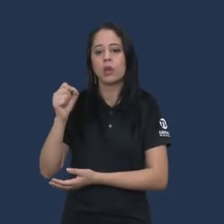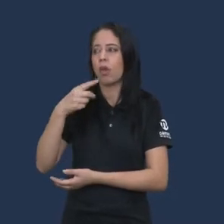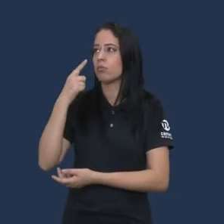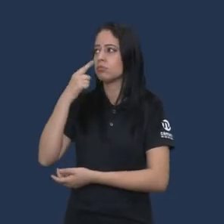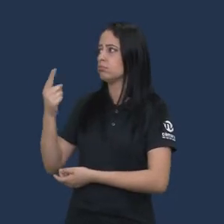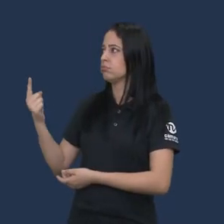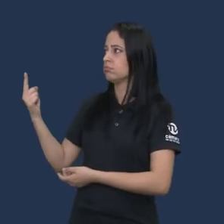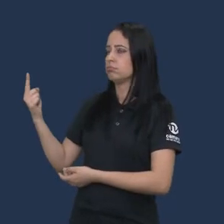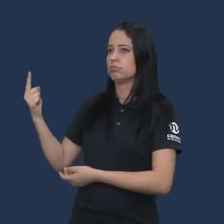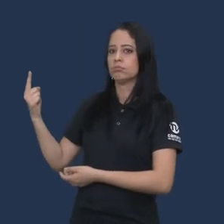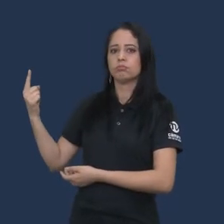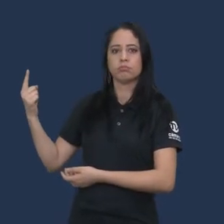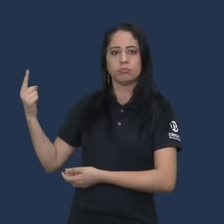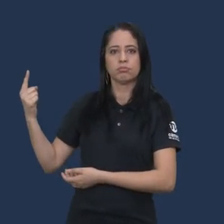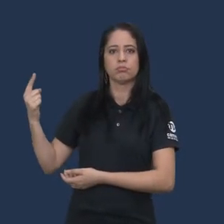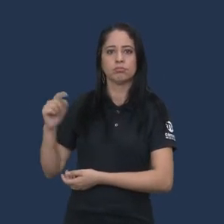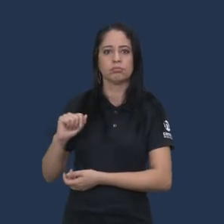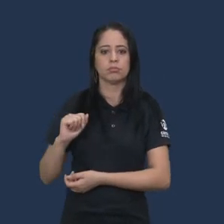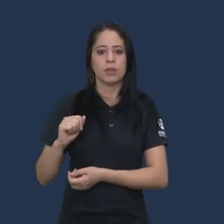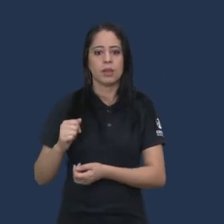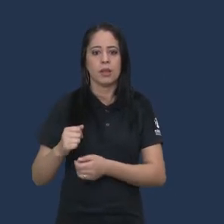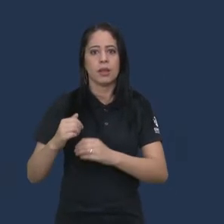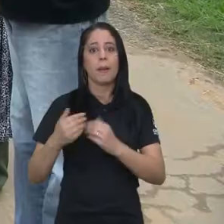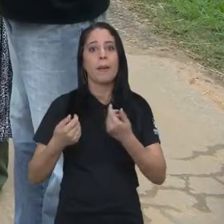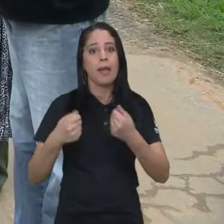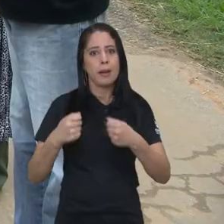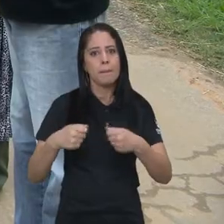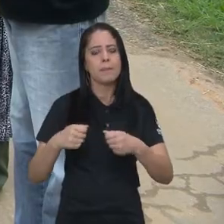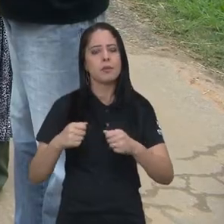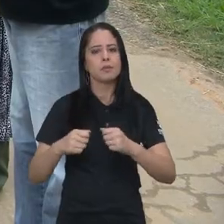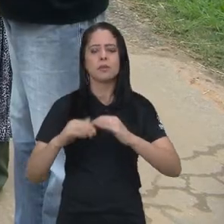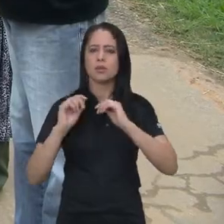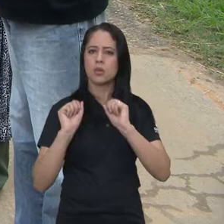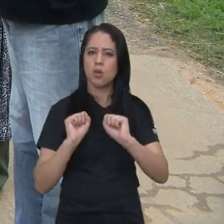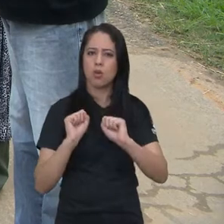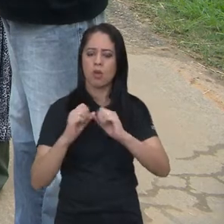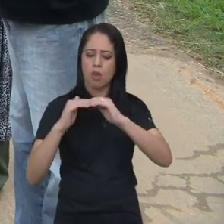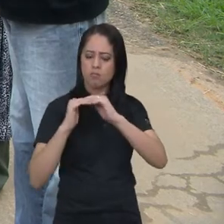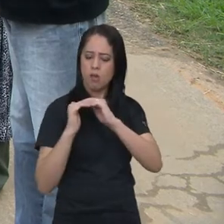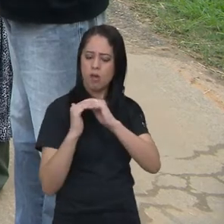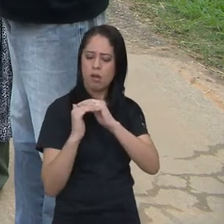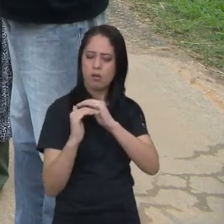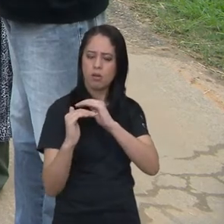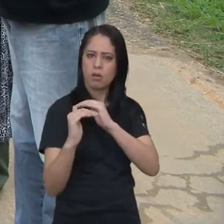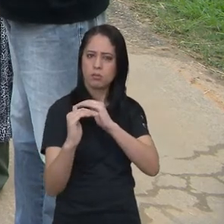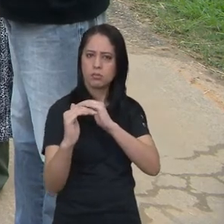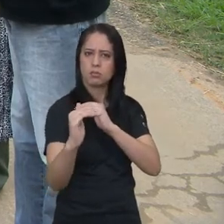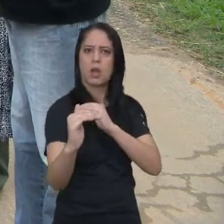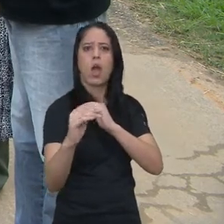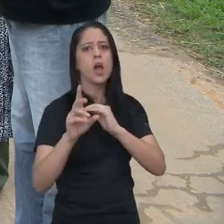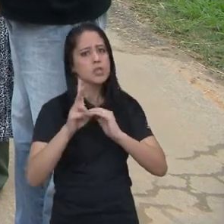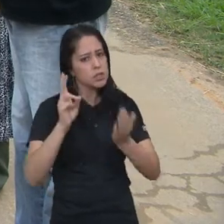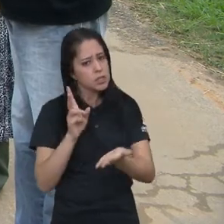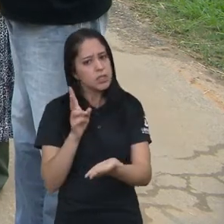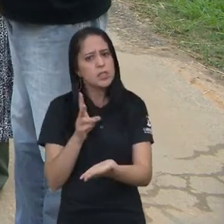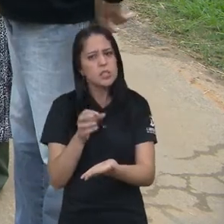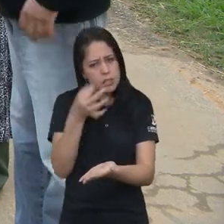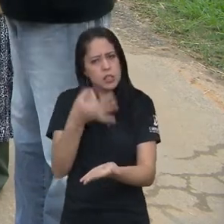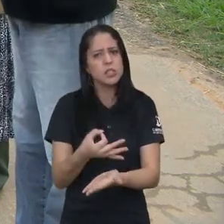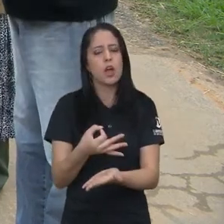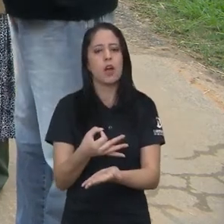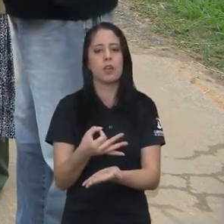manutenção no local por meio de solicitações parlamentares Ele defende a importância de garantir a dignidade e os moradores